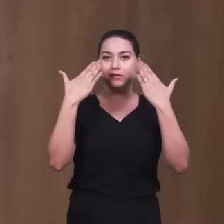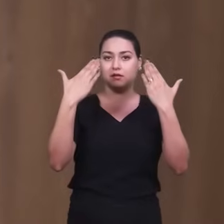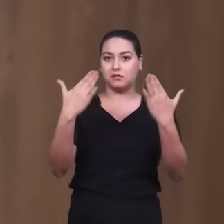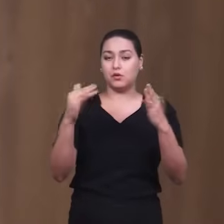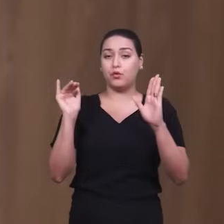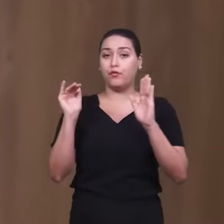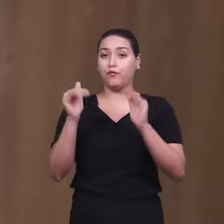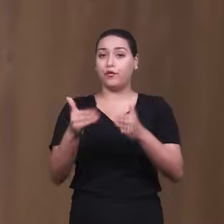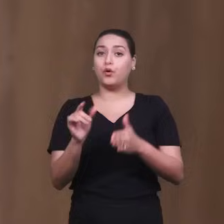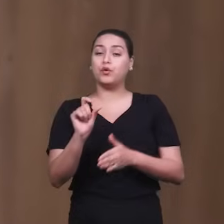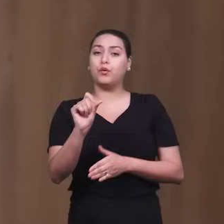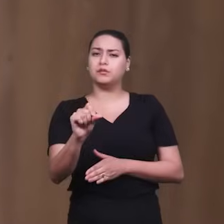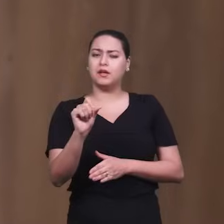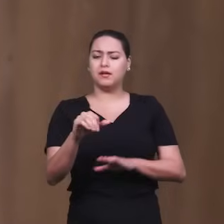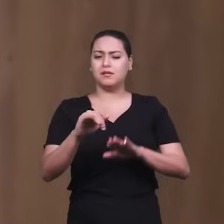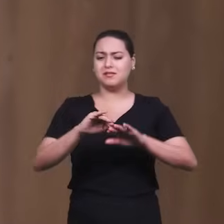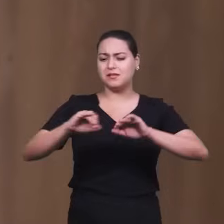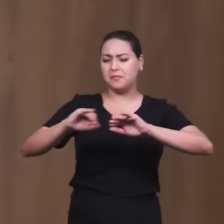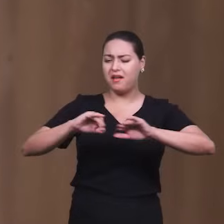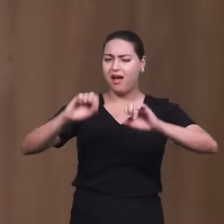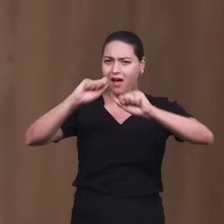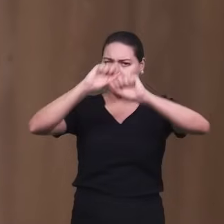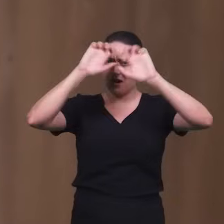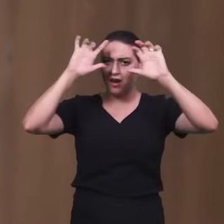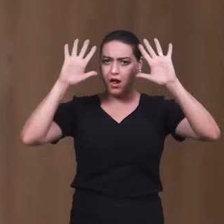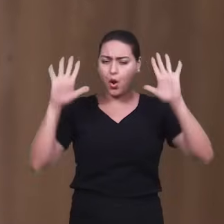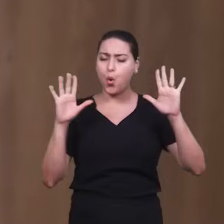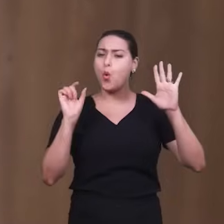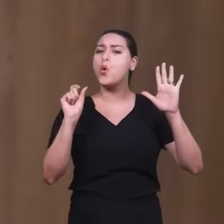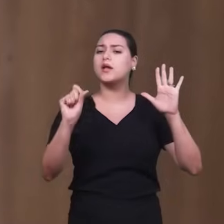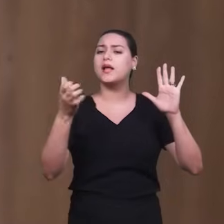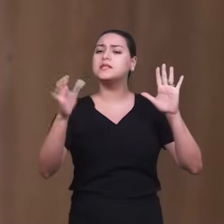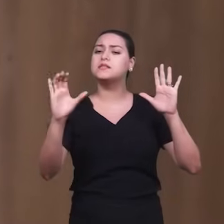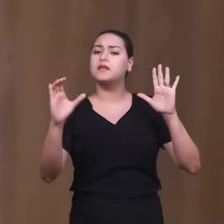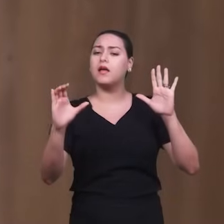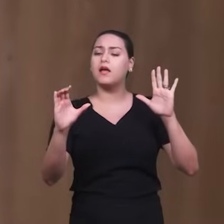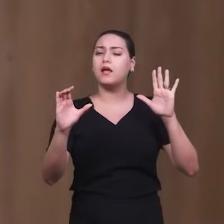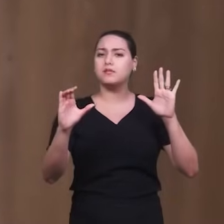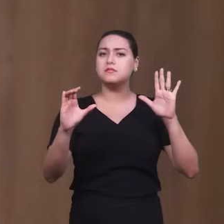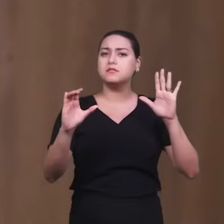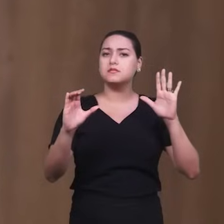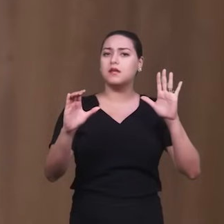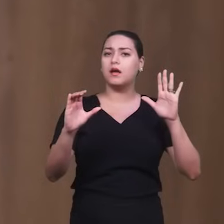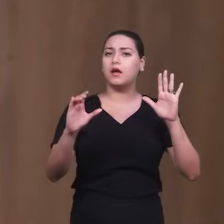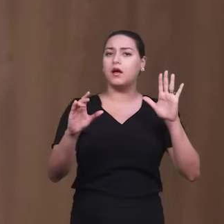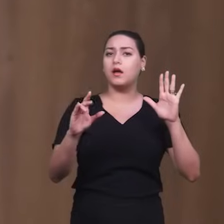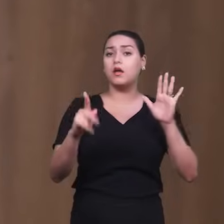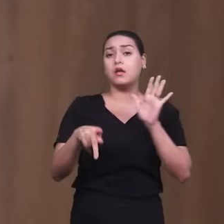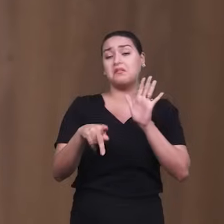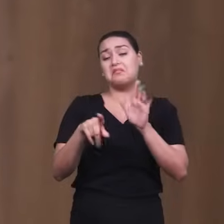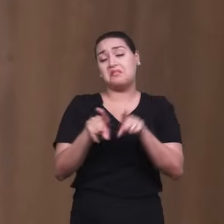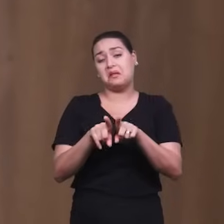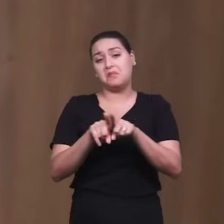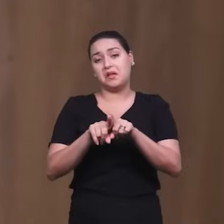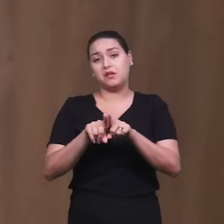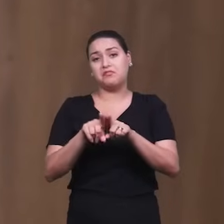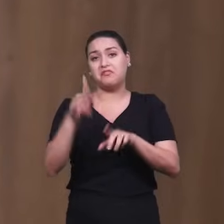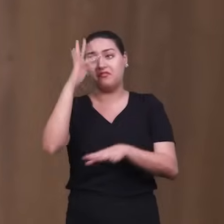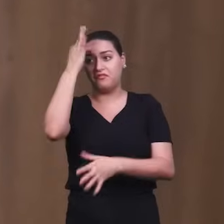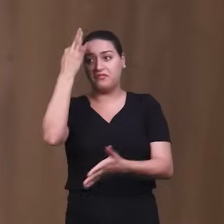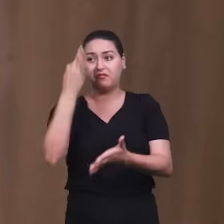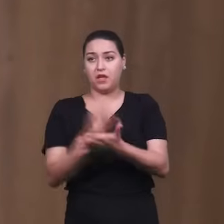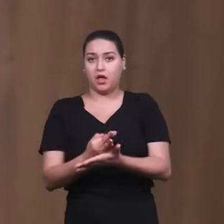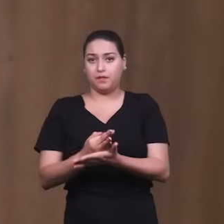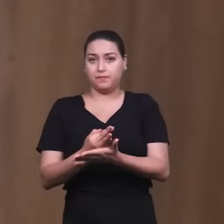tem como objetivo fazer uma distinção clara entre o que é a ciência e aquilo que pertence ao campo da